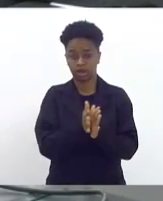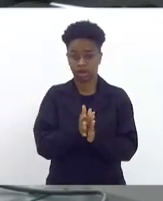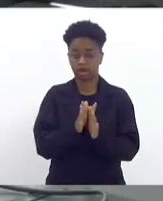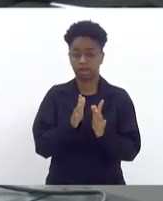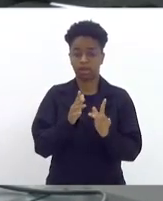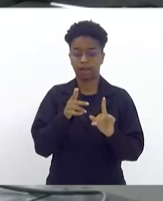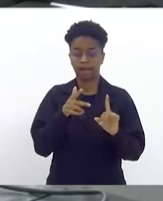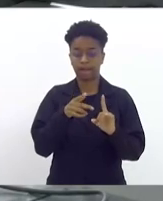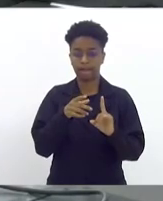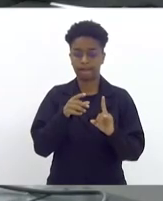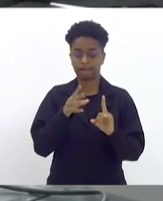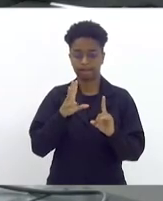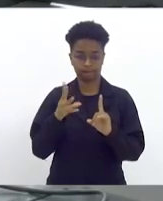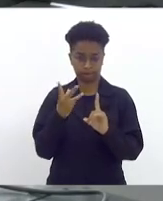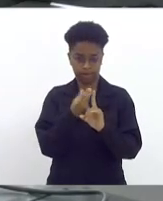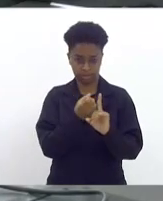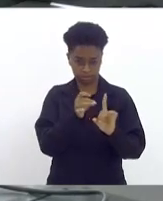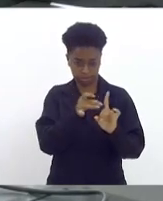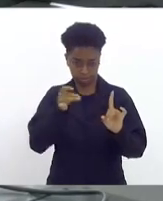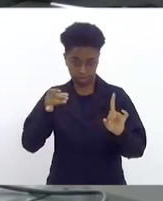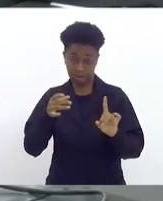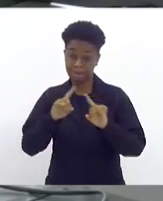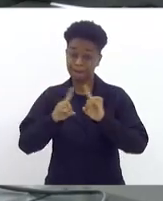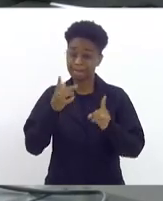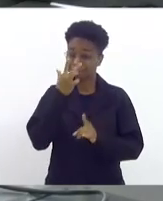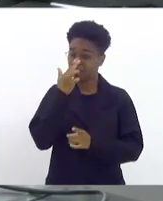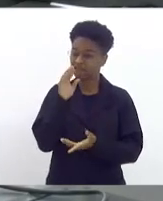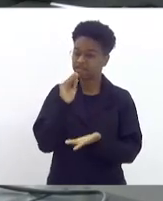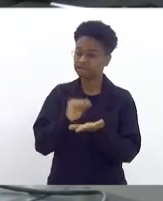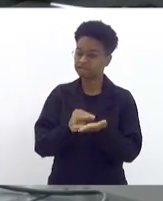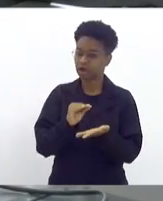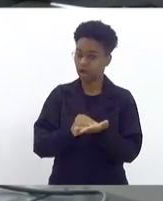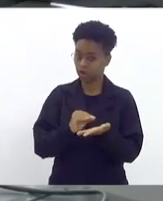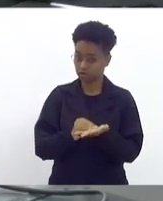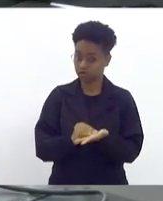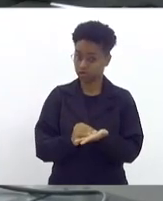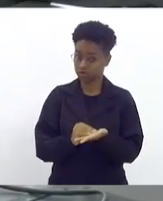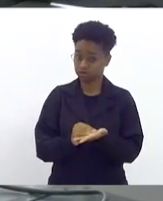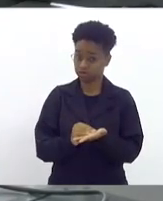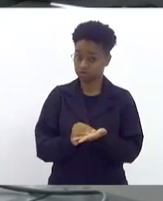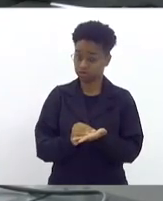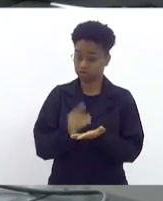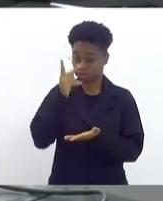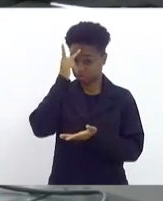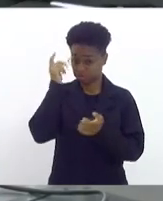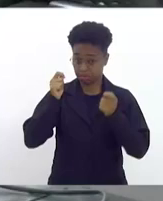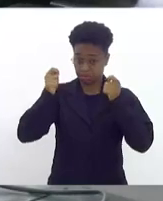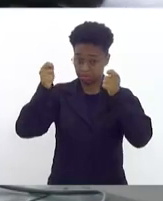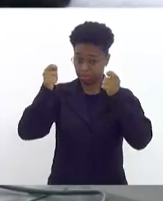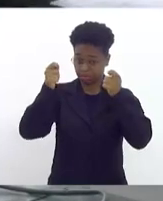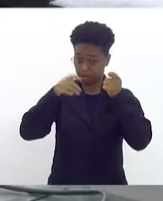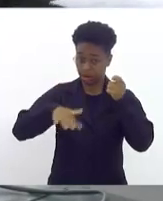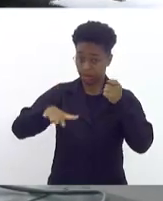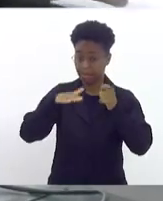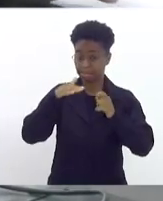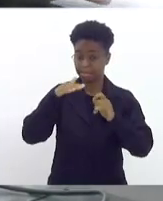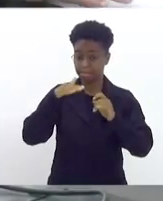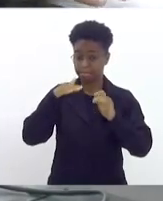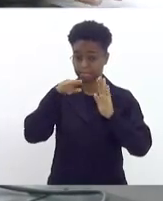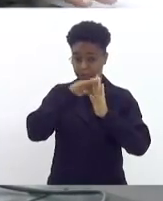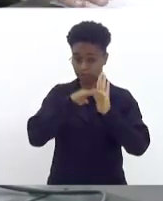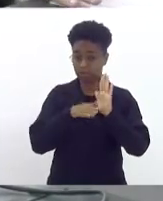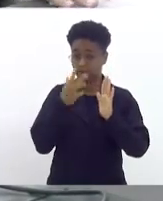a defesa porque me parece estar faltando para quem é militante ativista da pauta algumas